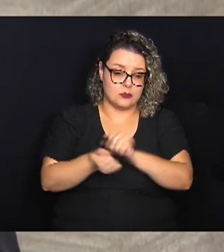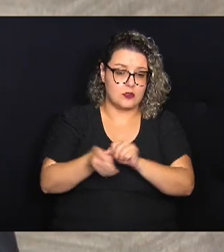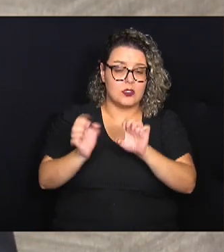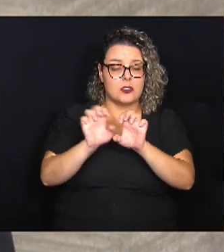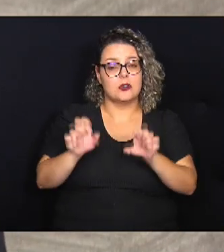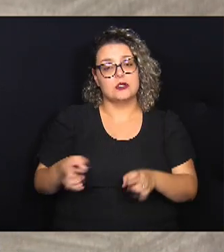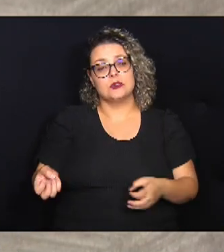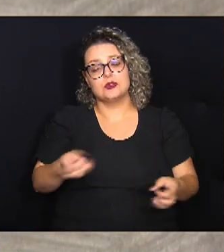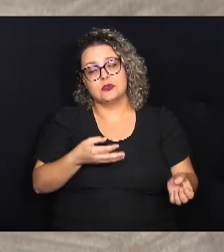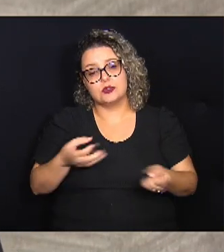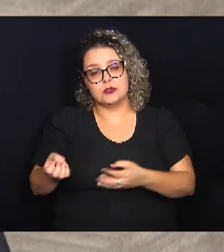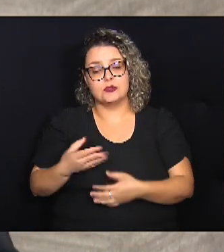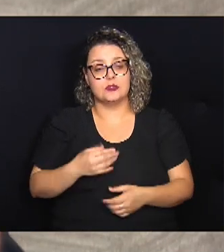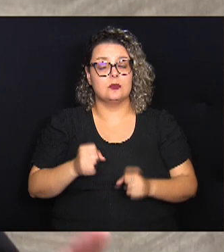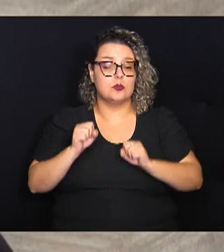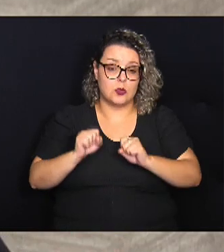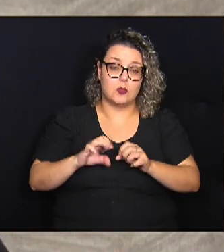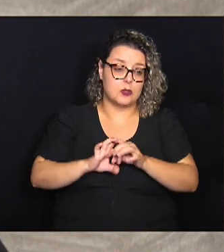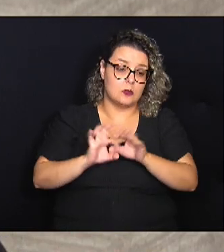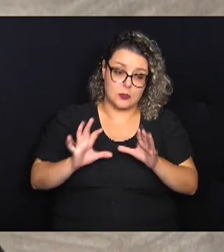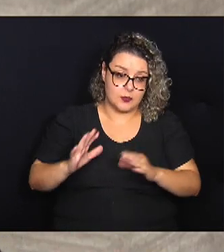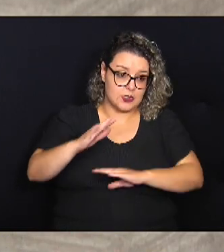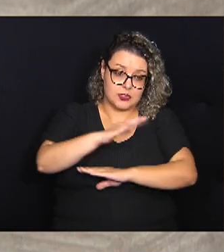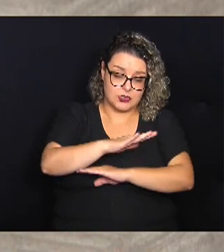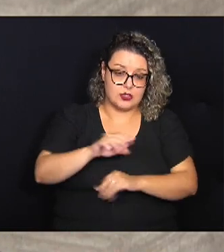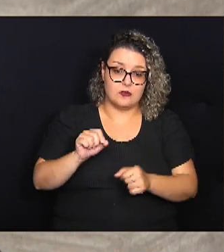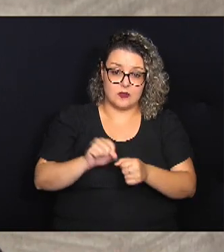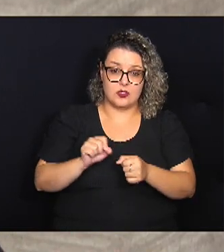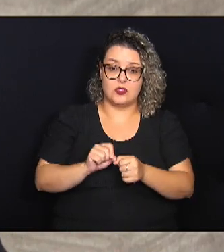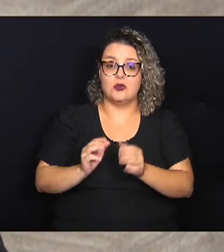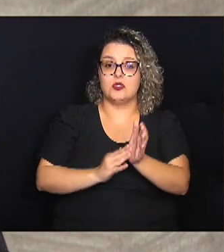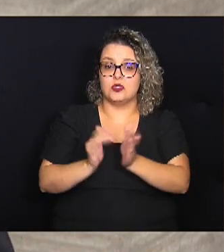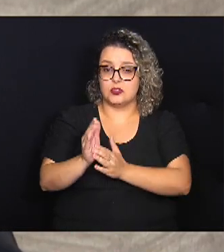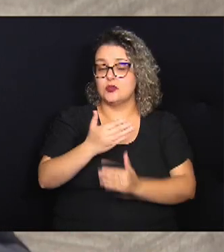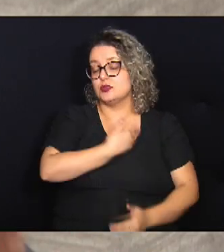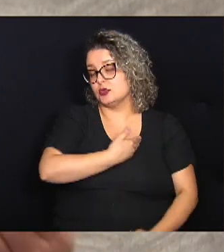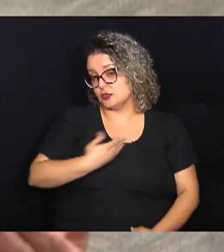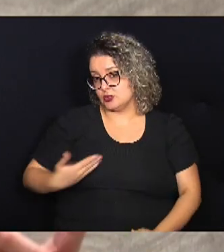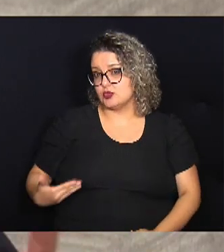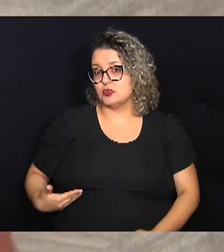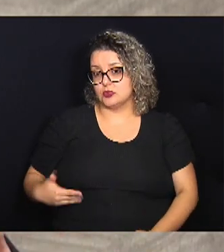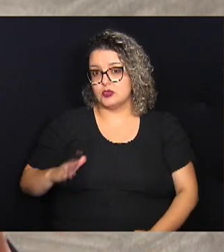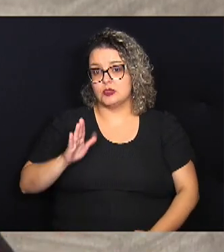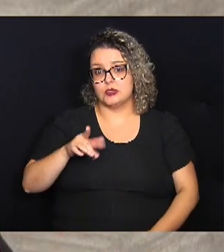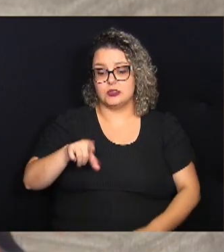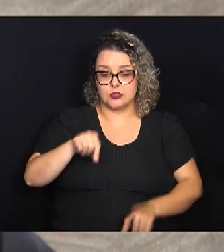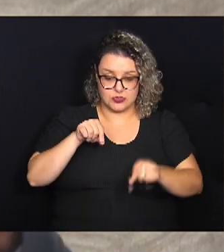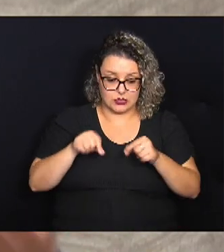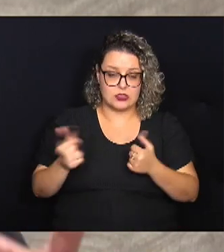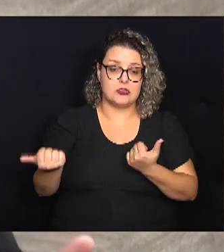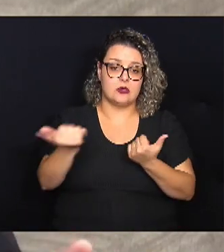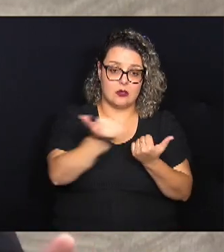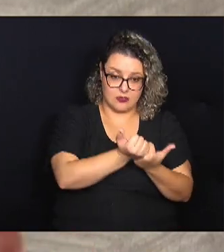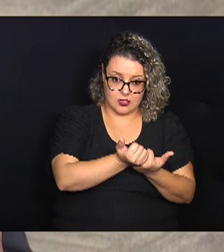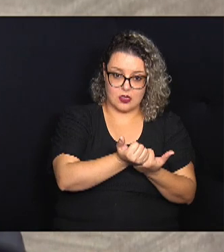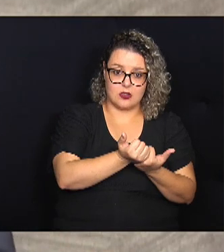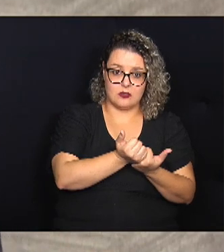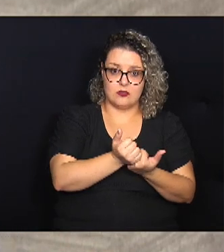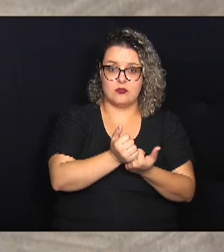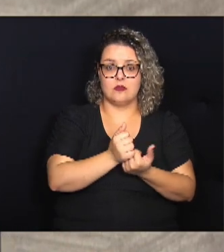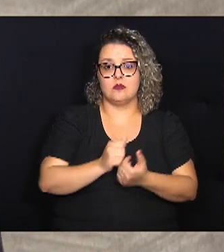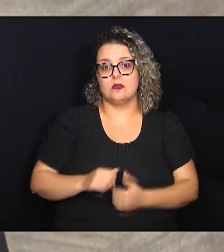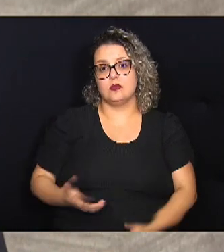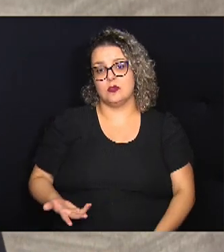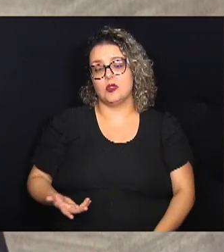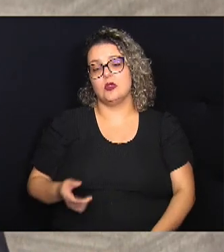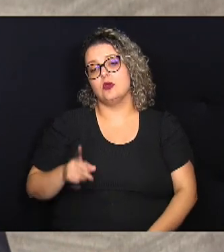atual, até para permitir que a Câmara possa fazer um concurso público, já selecionar cargos para preencher assim